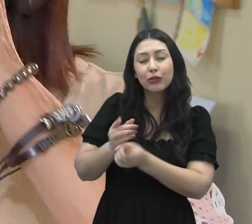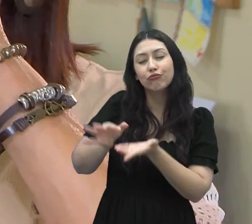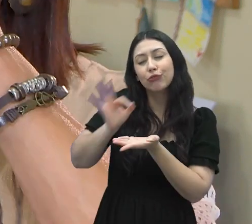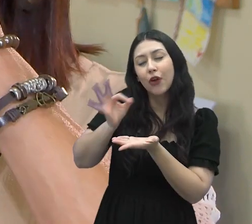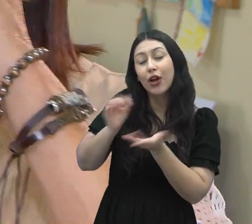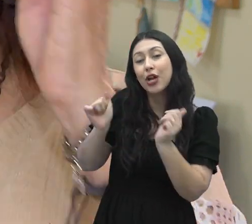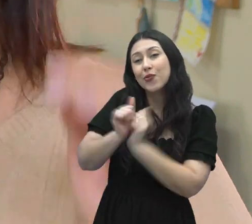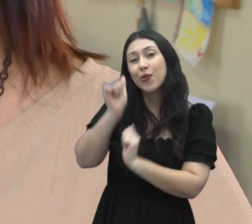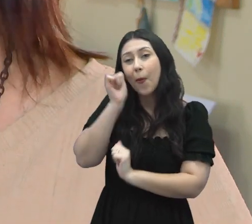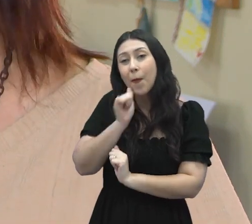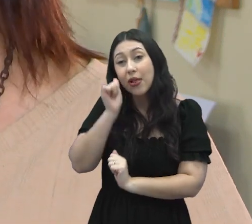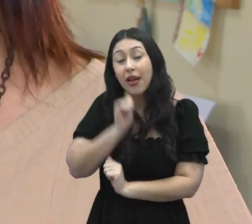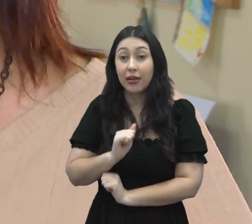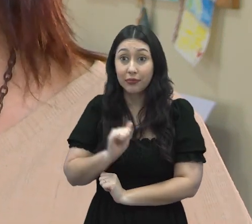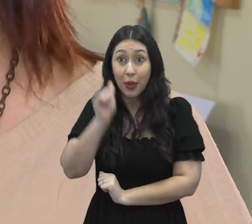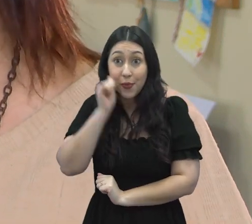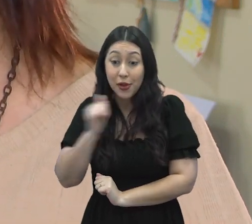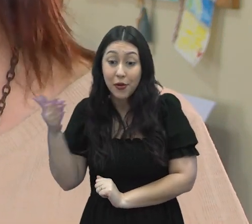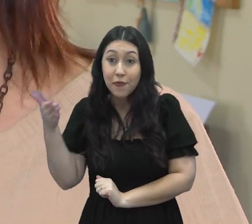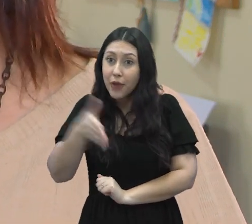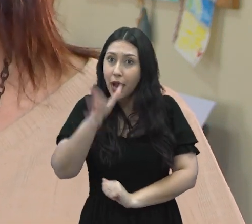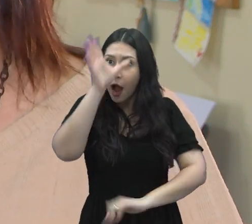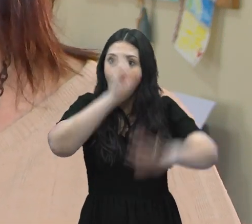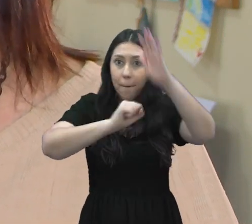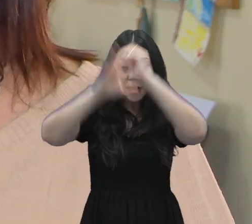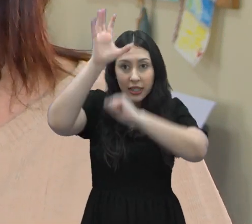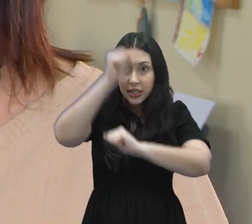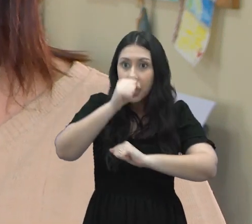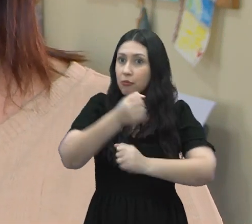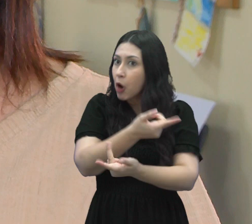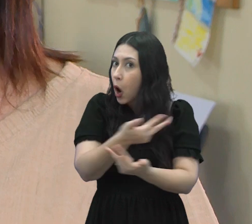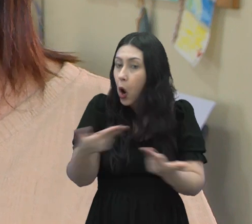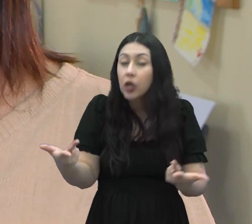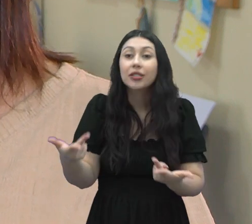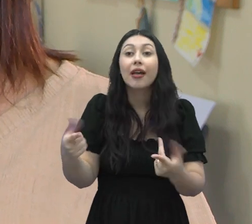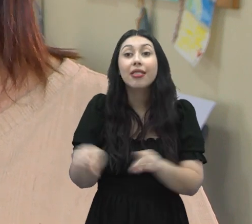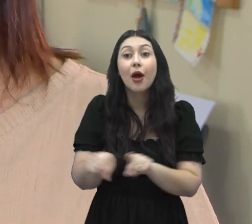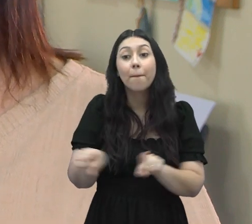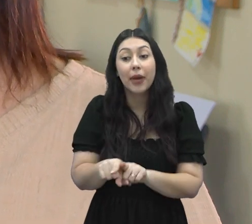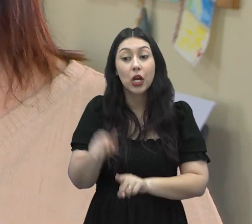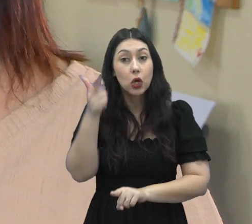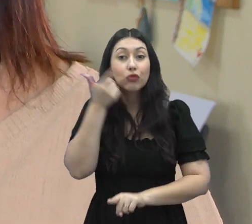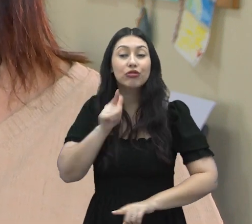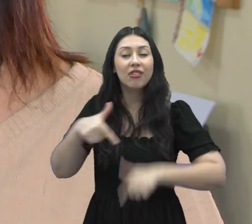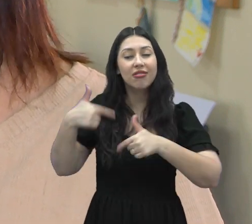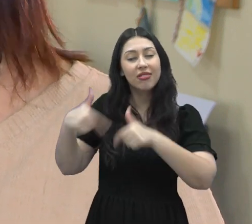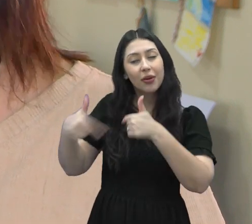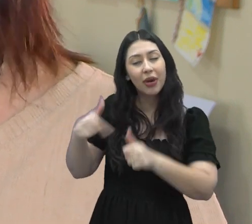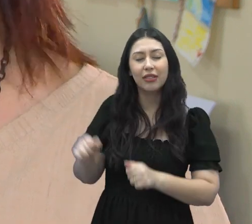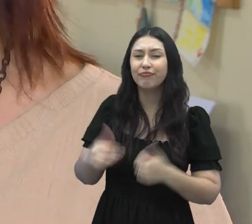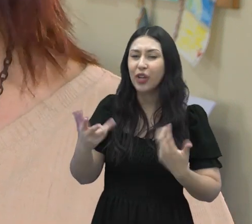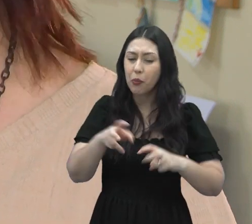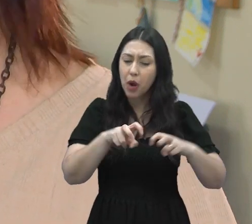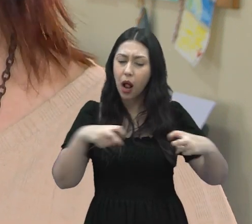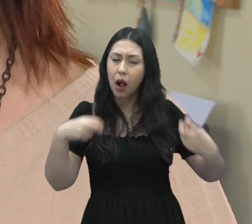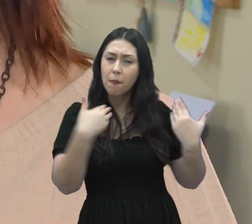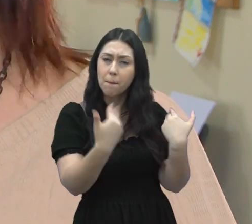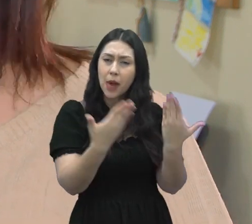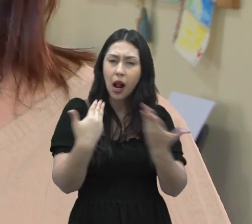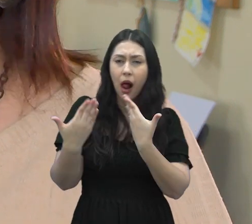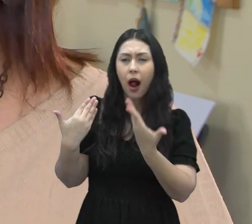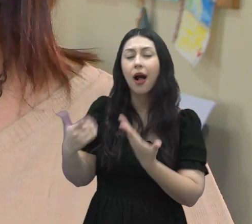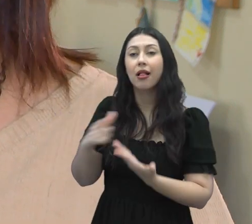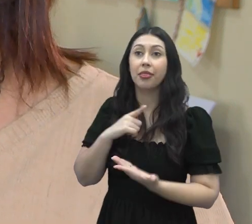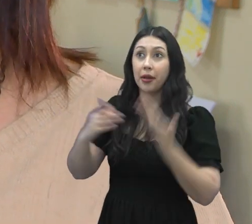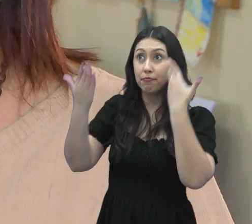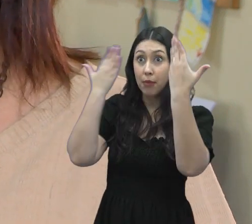as quintas-feiras as mulheres vêm para aprender um ofício e para gerar renda para o seu lar. São momentos que tem até roda de conversa, nós